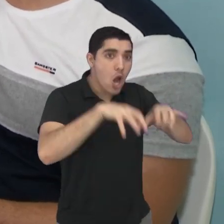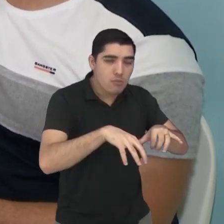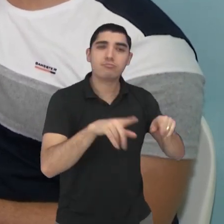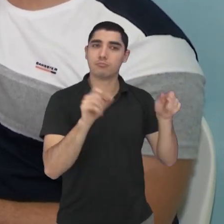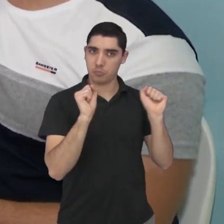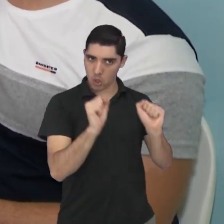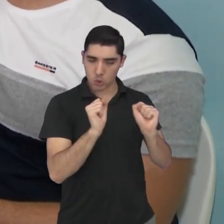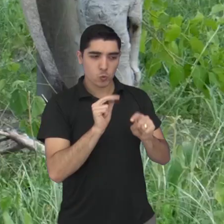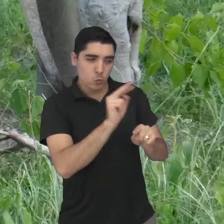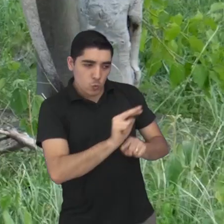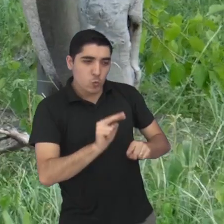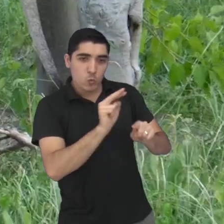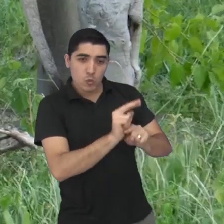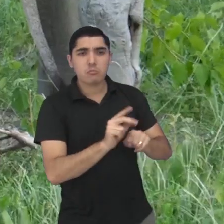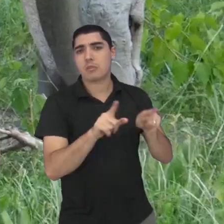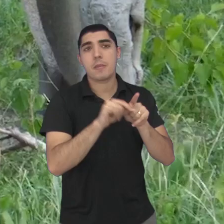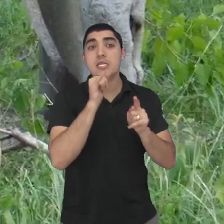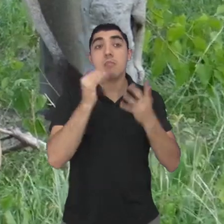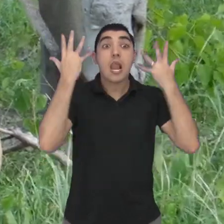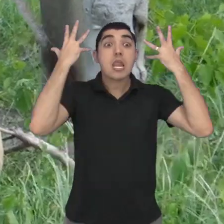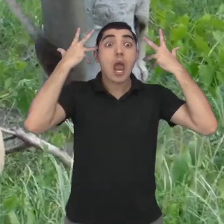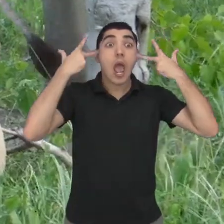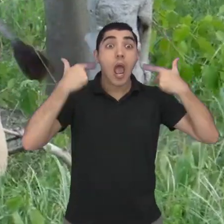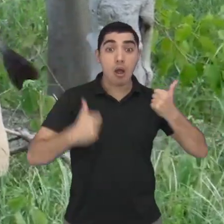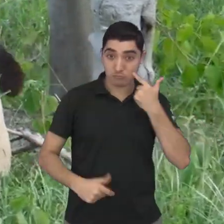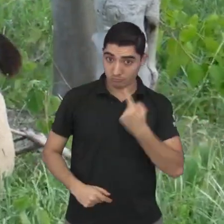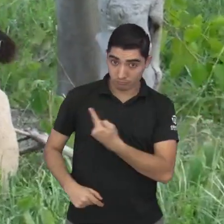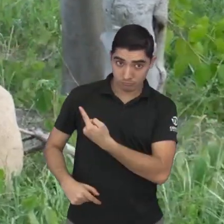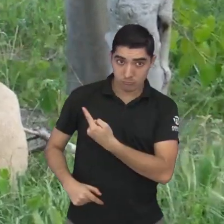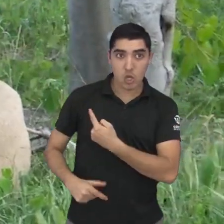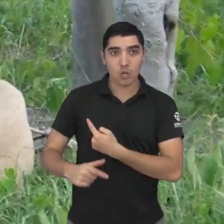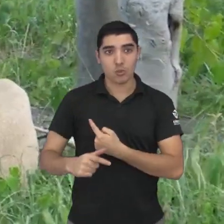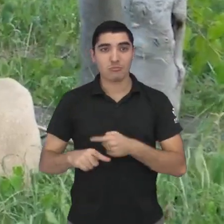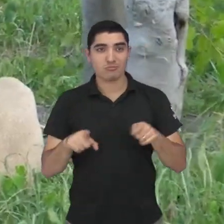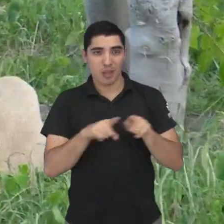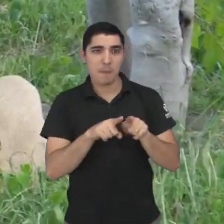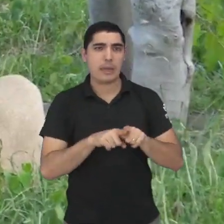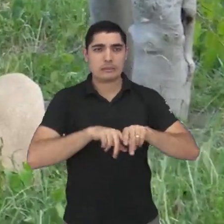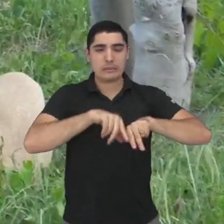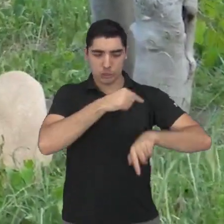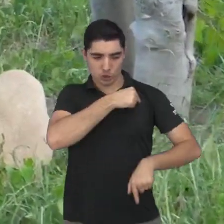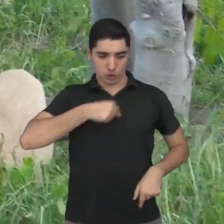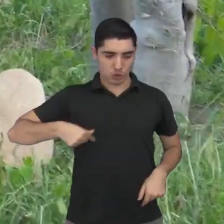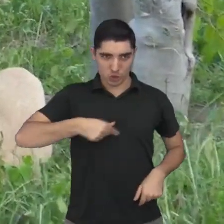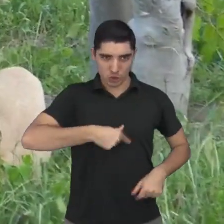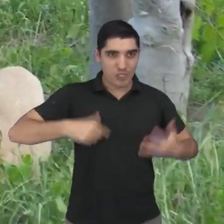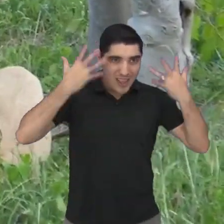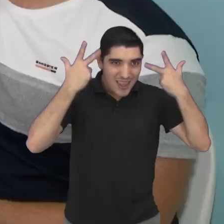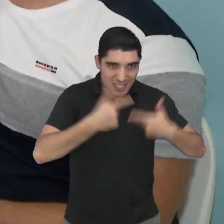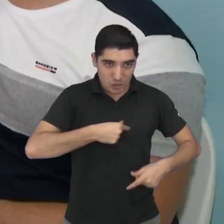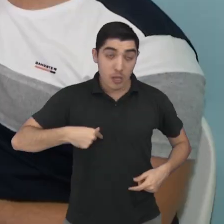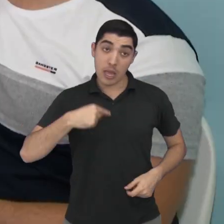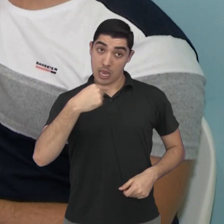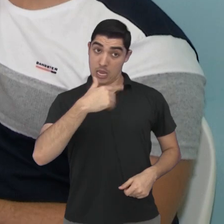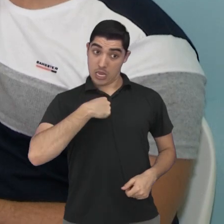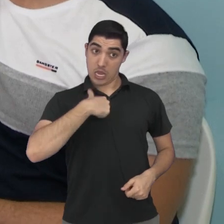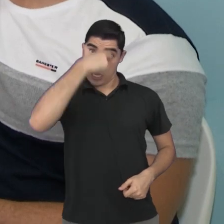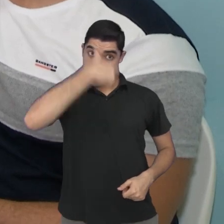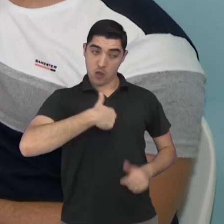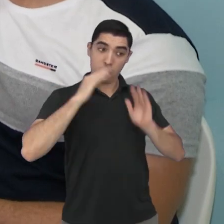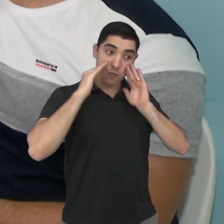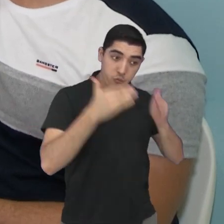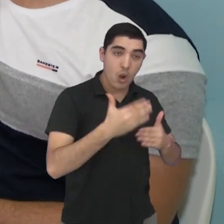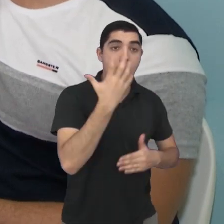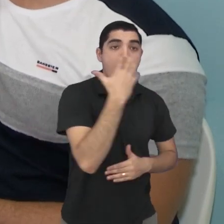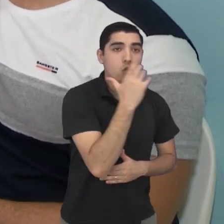Até os próprios leões e tigres também têm esse tipo de problema. No meu caso, eu só atuo com cães e